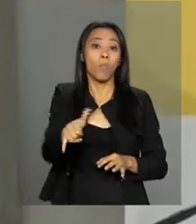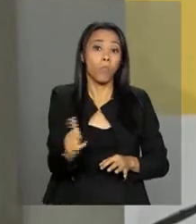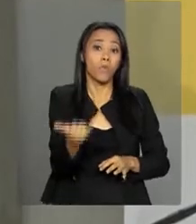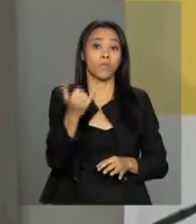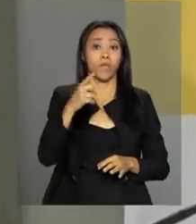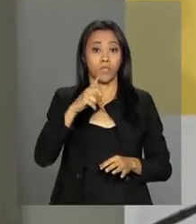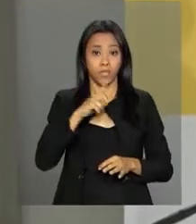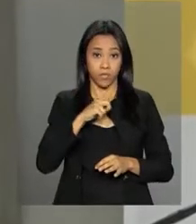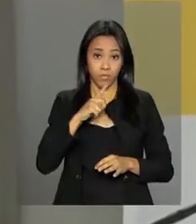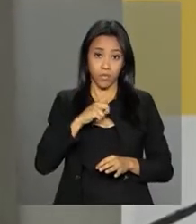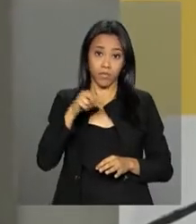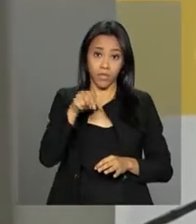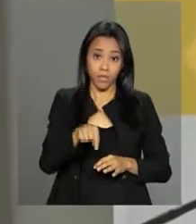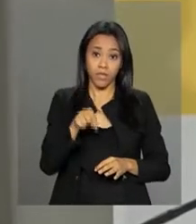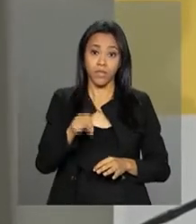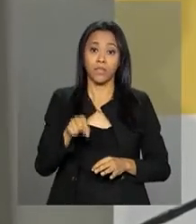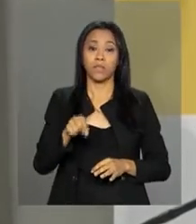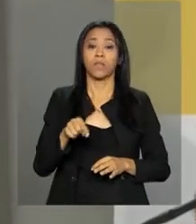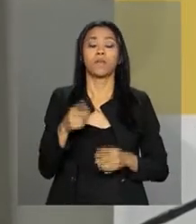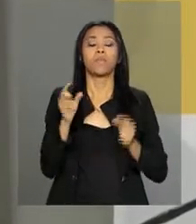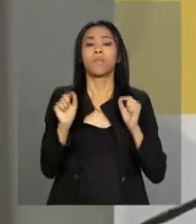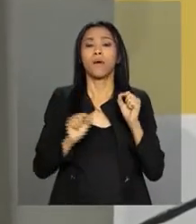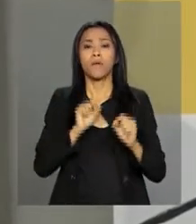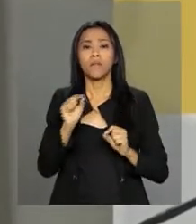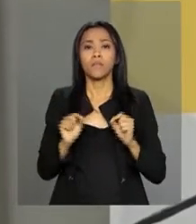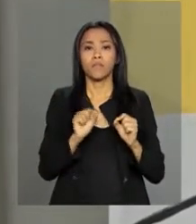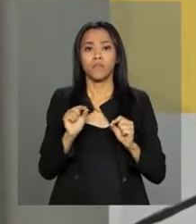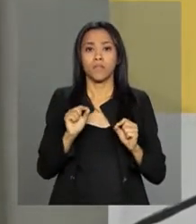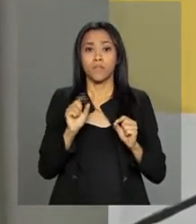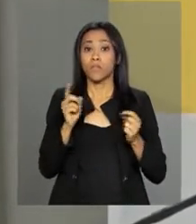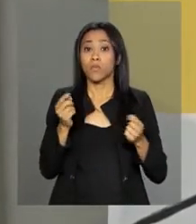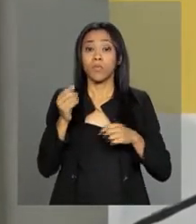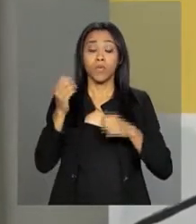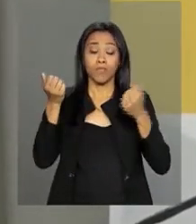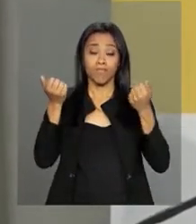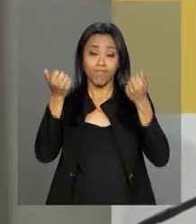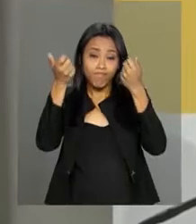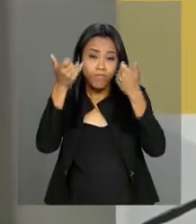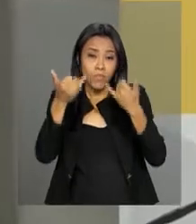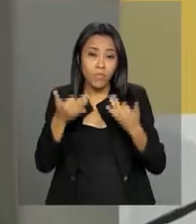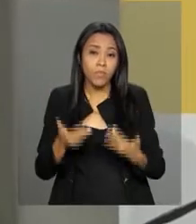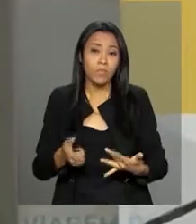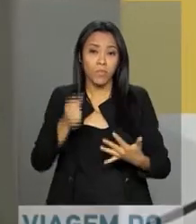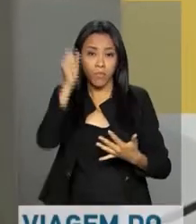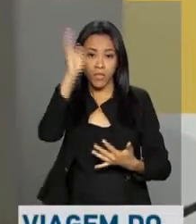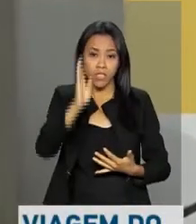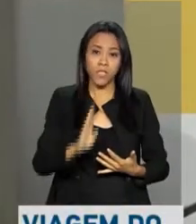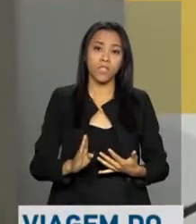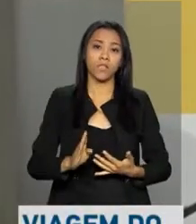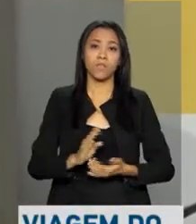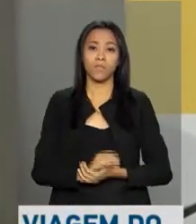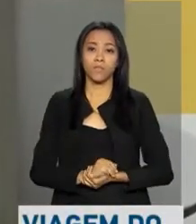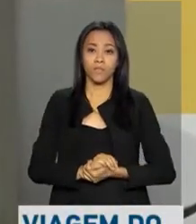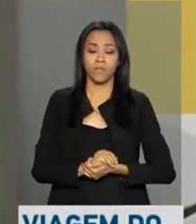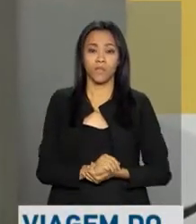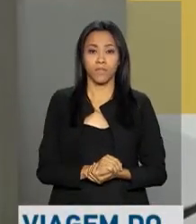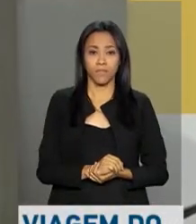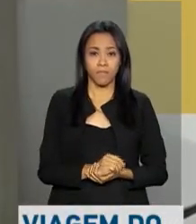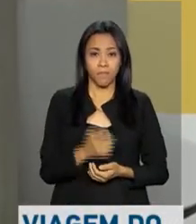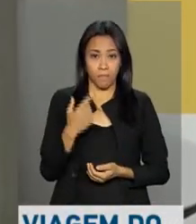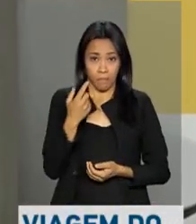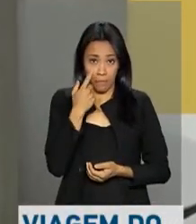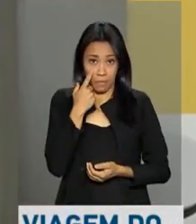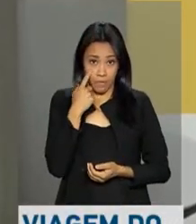de nos dirigirmos para contar um pouco sobre o brasil portanto eu fiz questão de vir